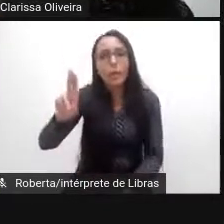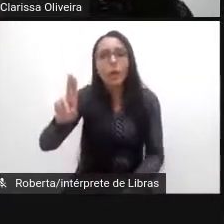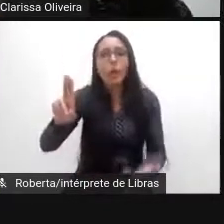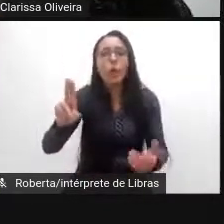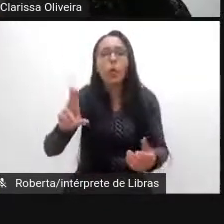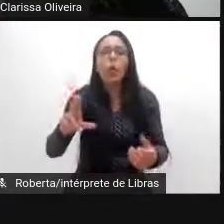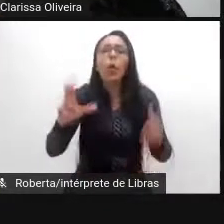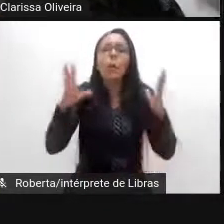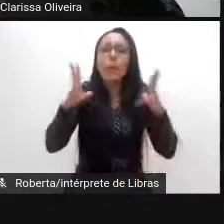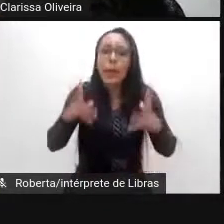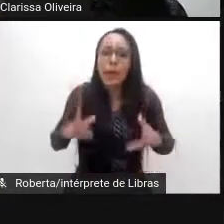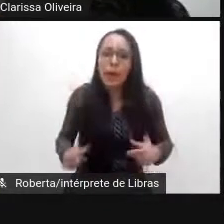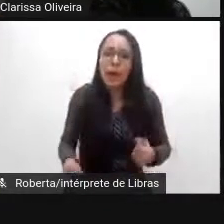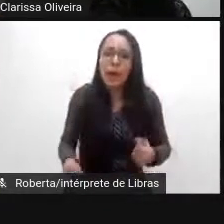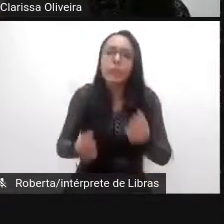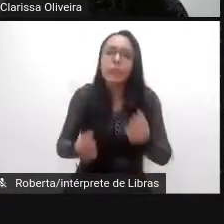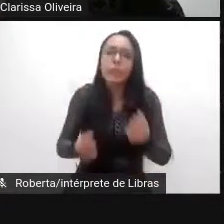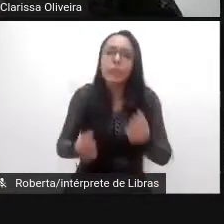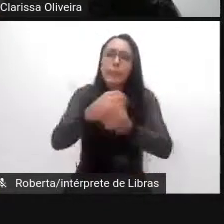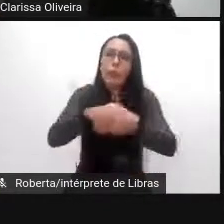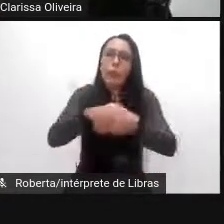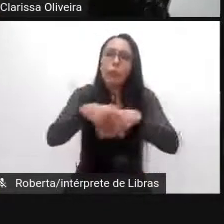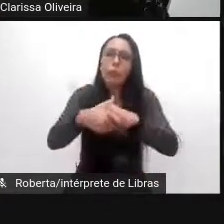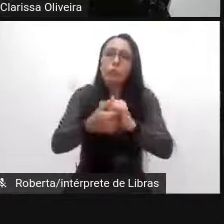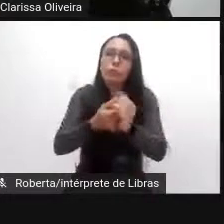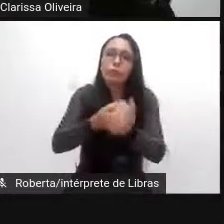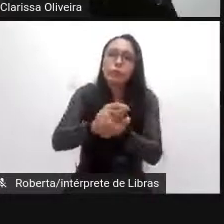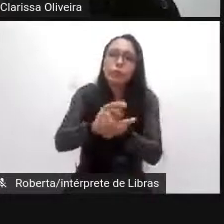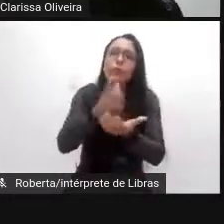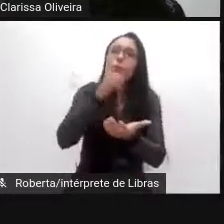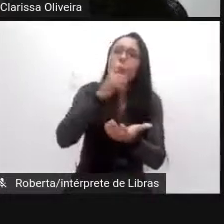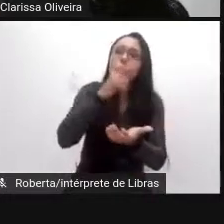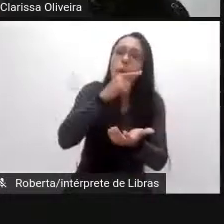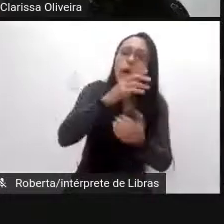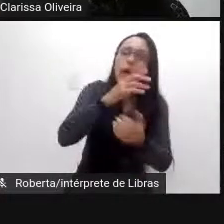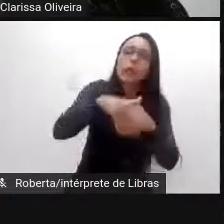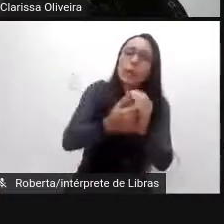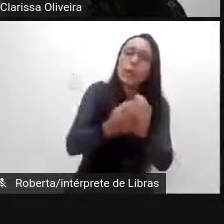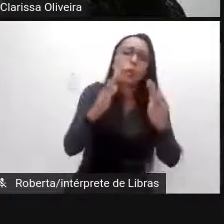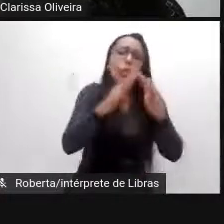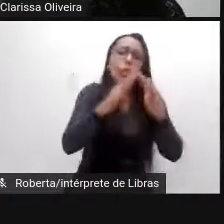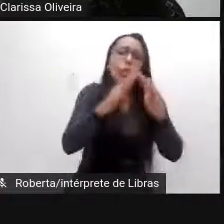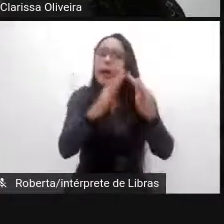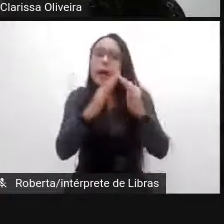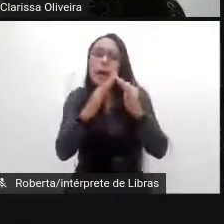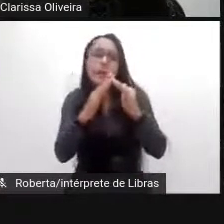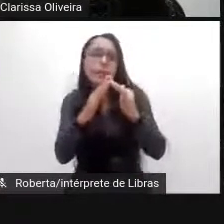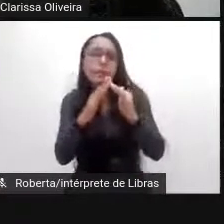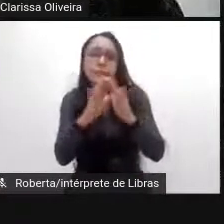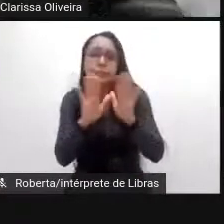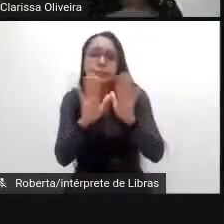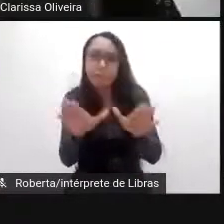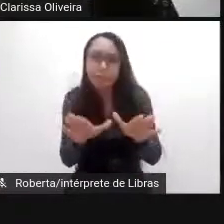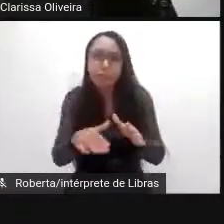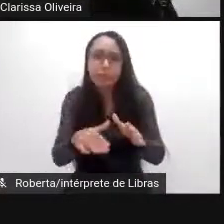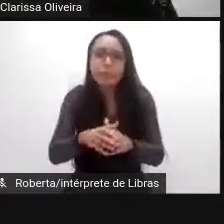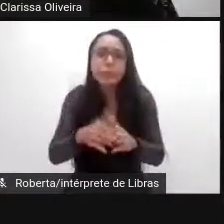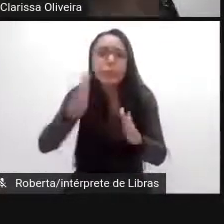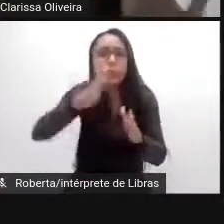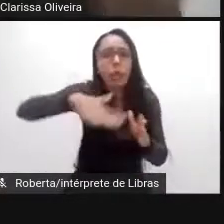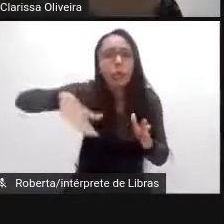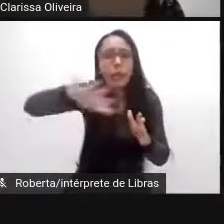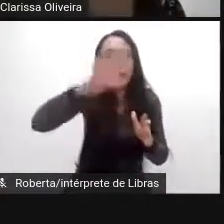água e sabão quando eu estou em casa, quando eu estou num ambiente que eu consigo ter fácil acesso a água e sabão, e